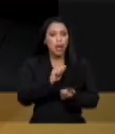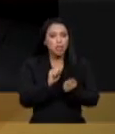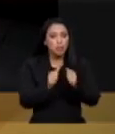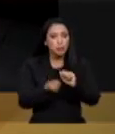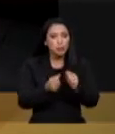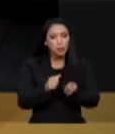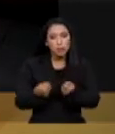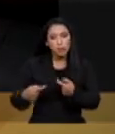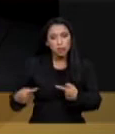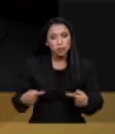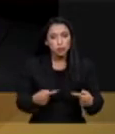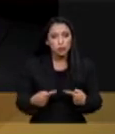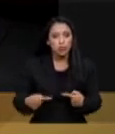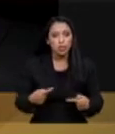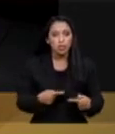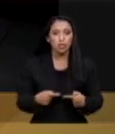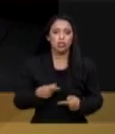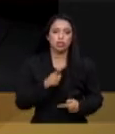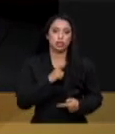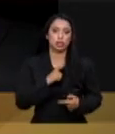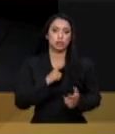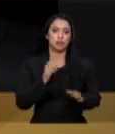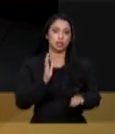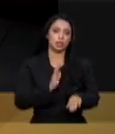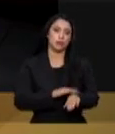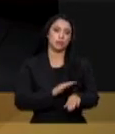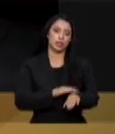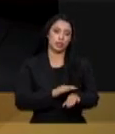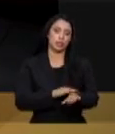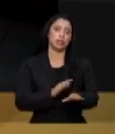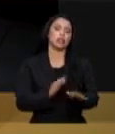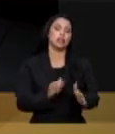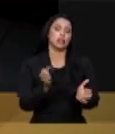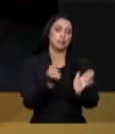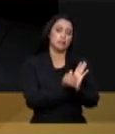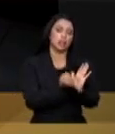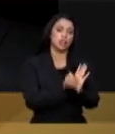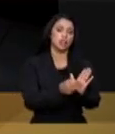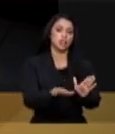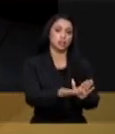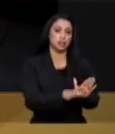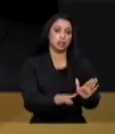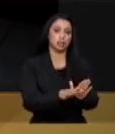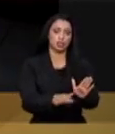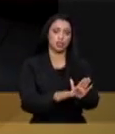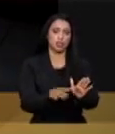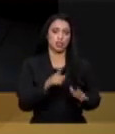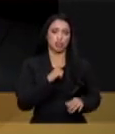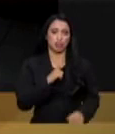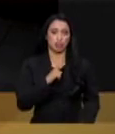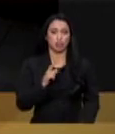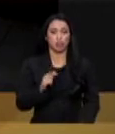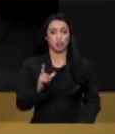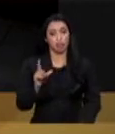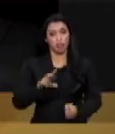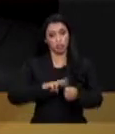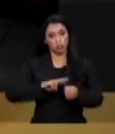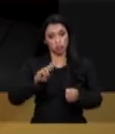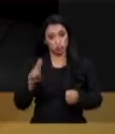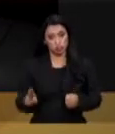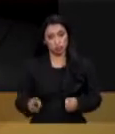administrativos e políticos para inviabilizar as demarcações de nossas terras, a exemplo do parecer 001 da AGU e do